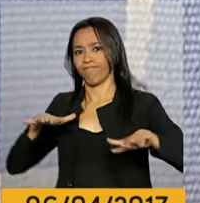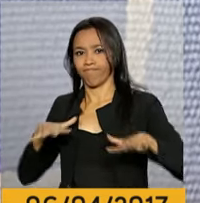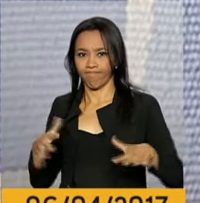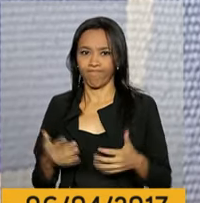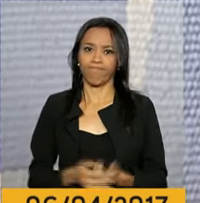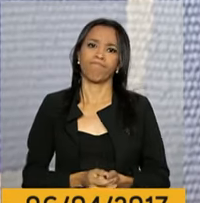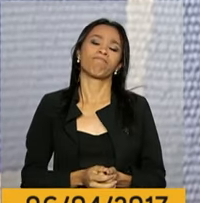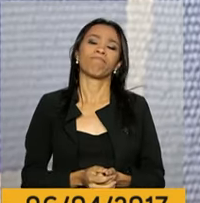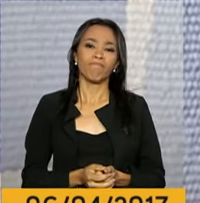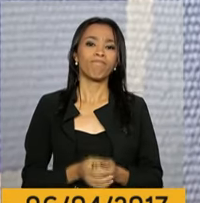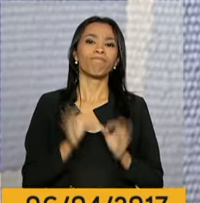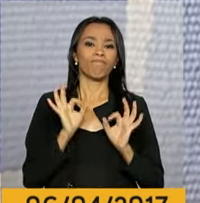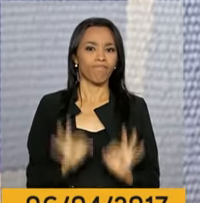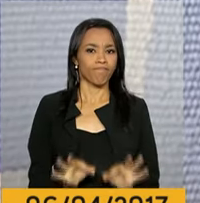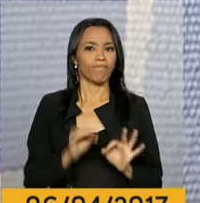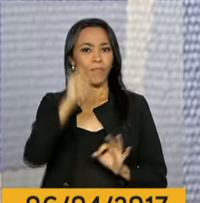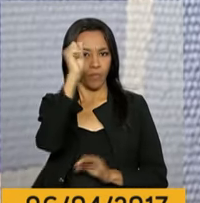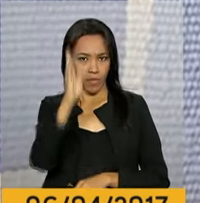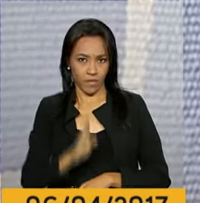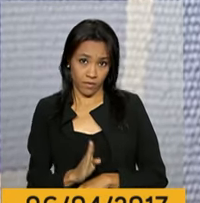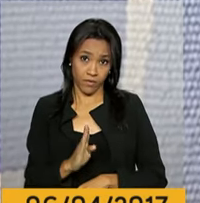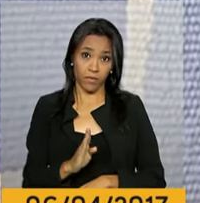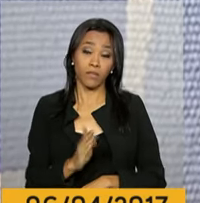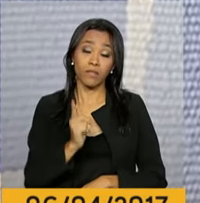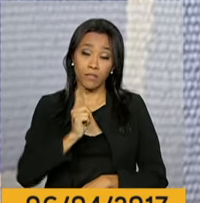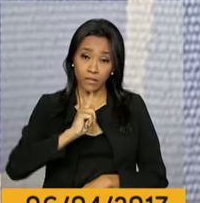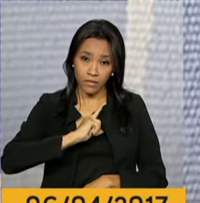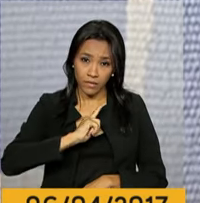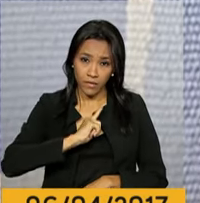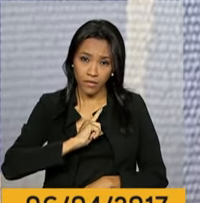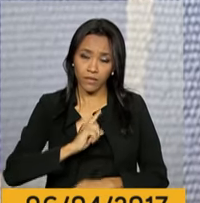De fato, o Brasil tem